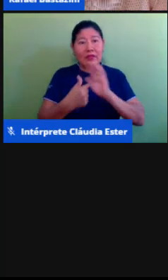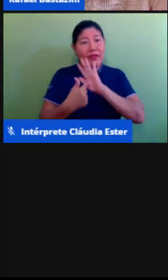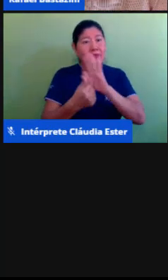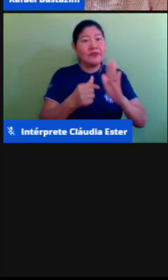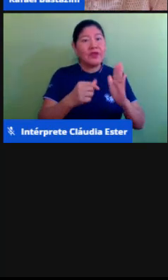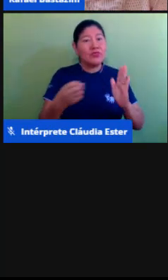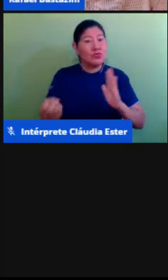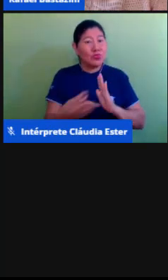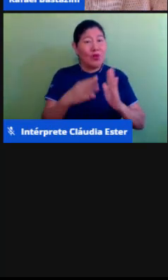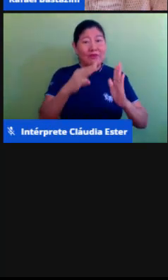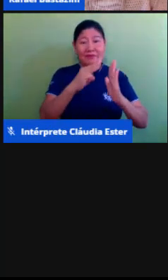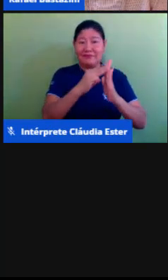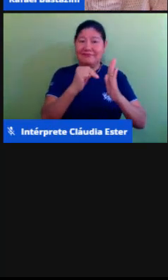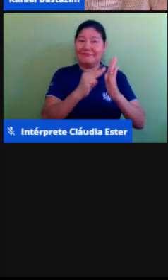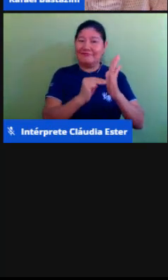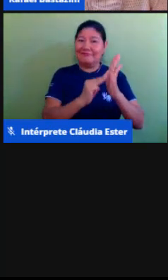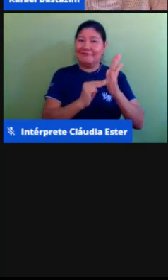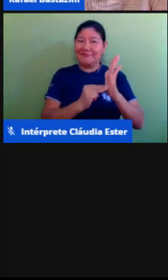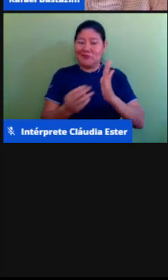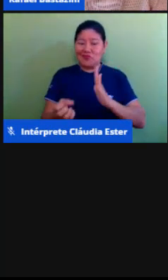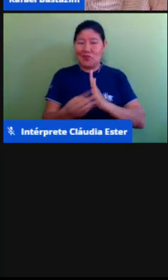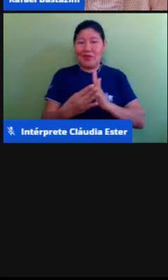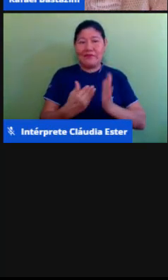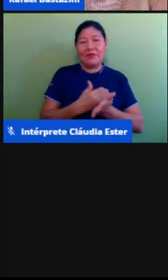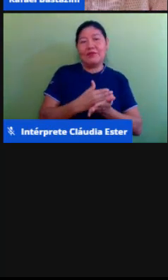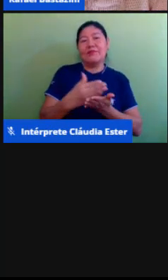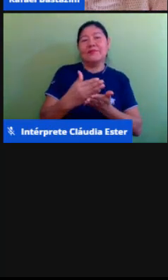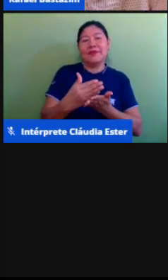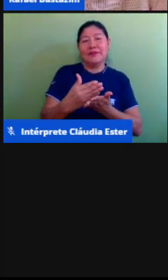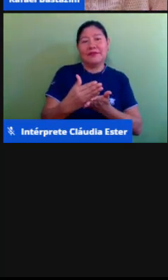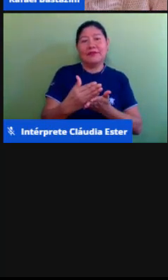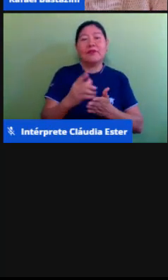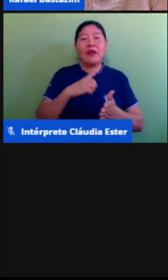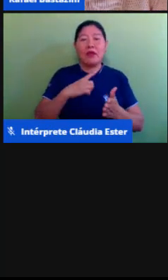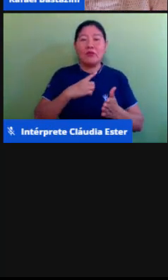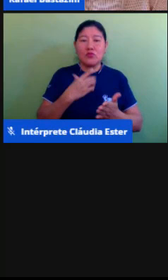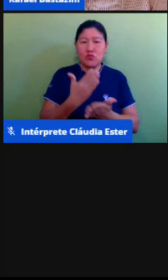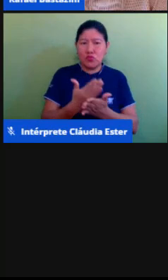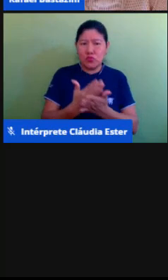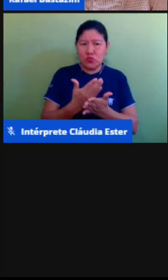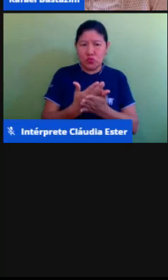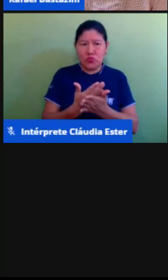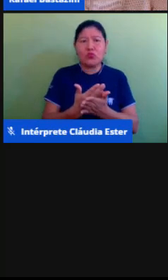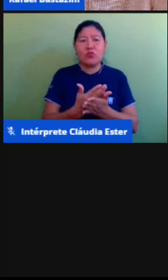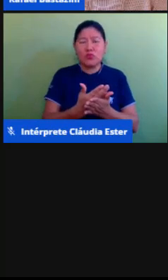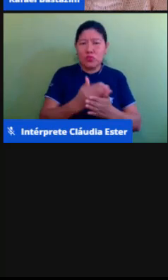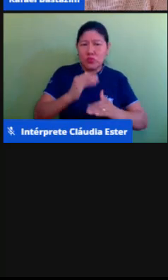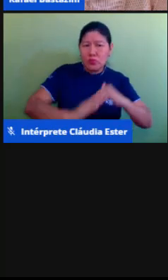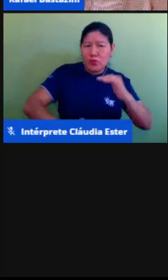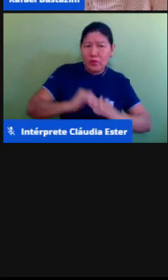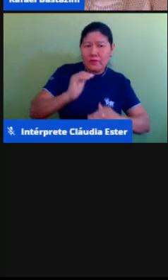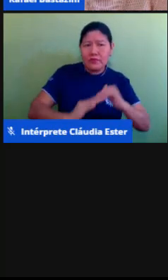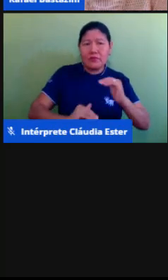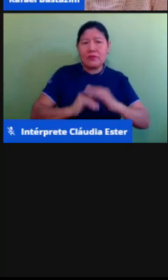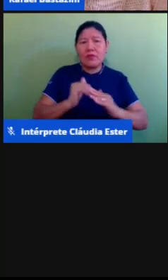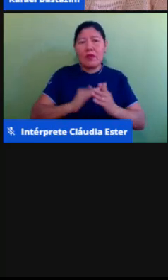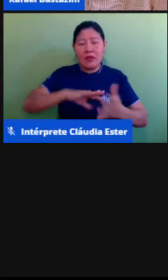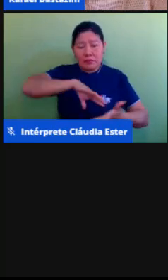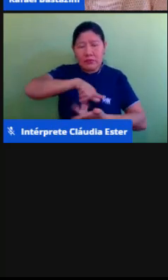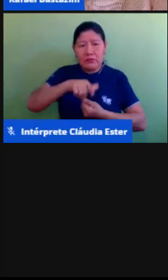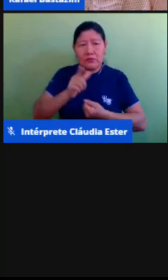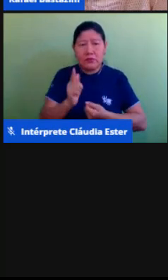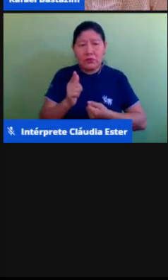então, a adoção de grande parte dos geógrafos, da fenomenologia, e também nós vamos